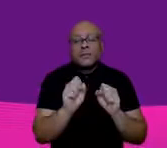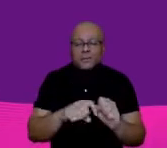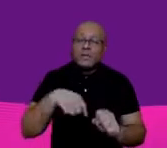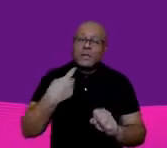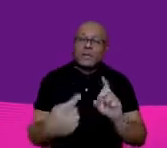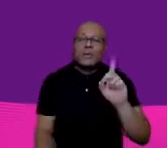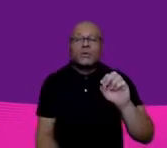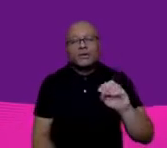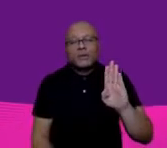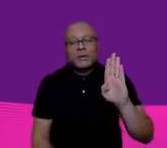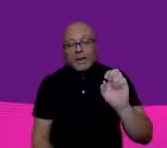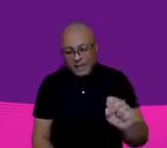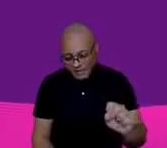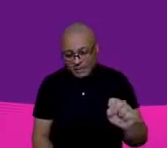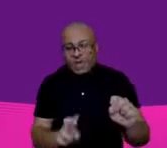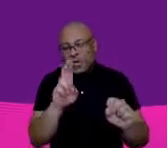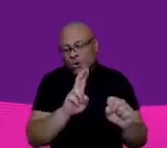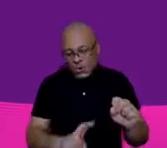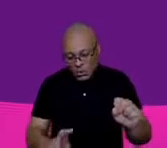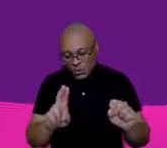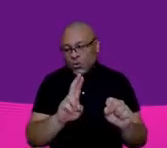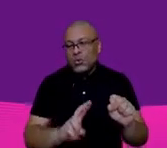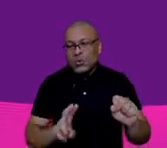prática, mas pessoalmente acho que vamos usar.